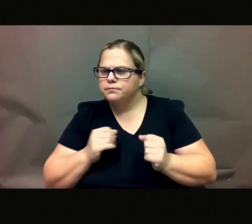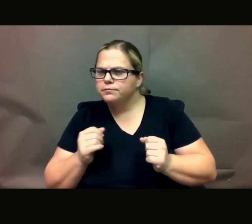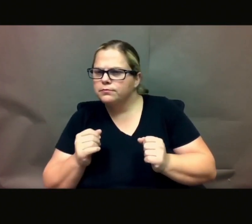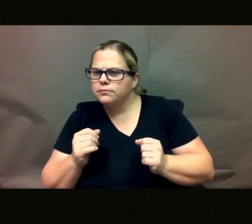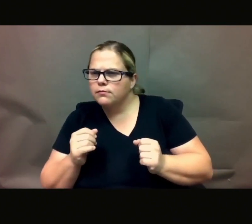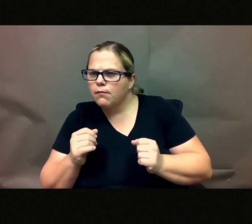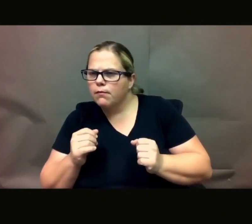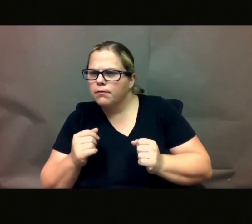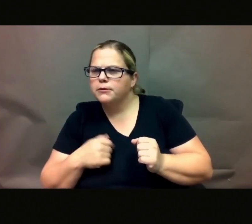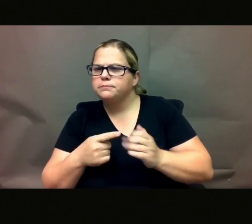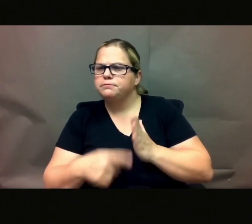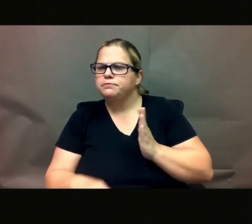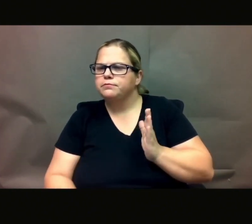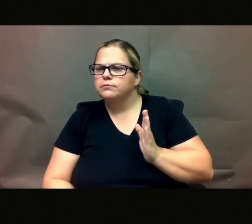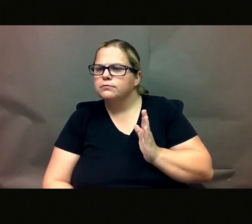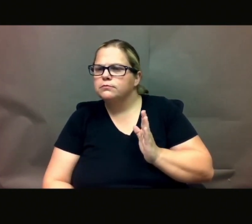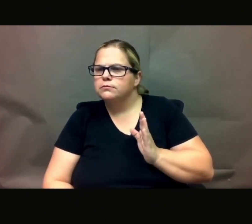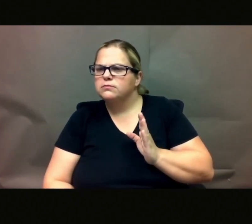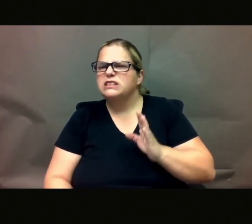Vamos lá.